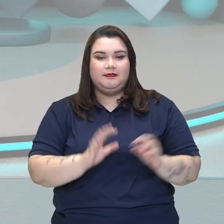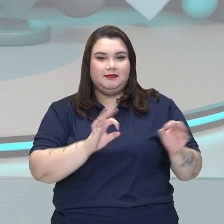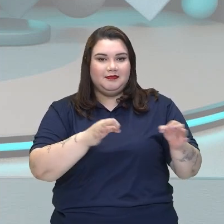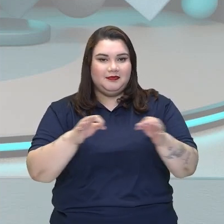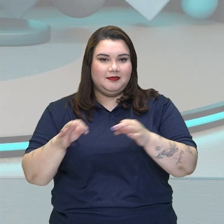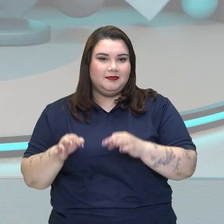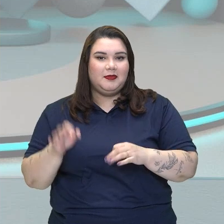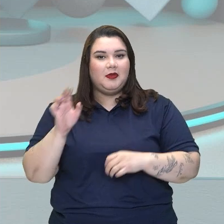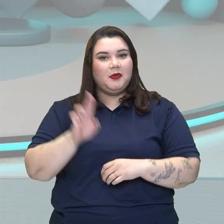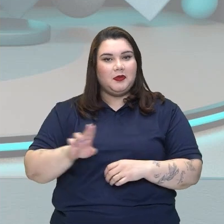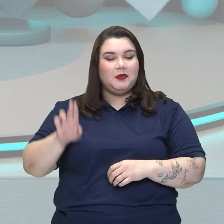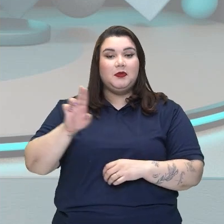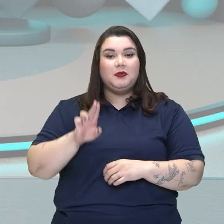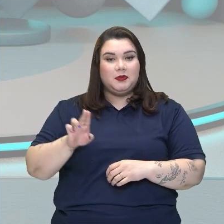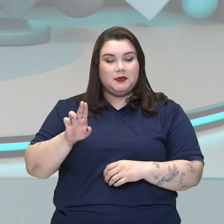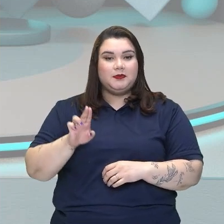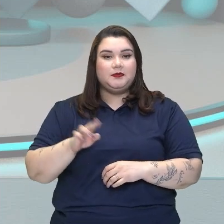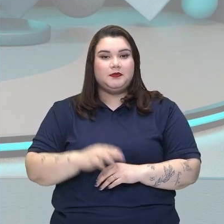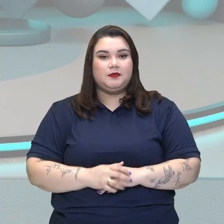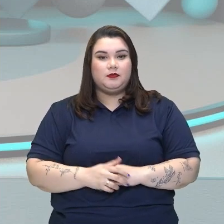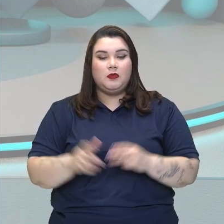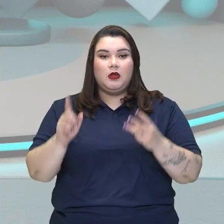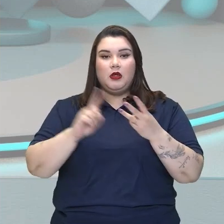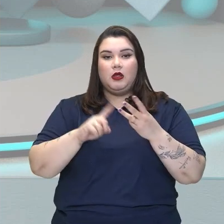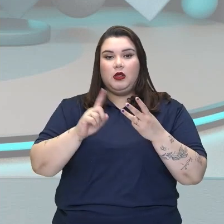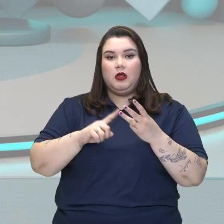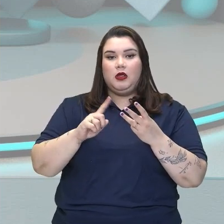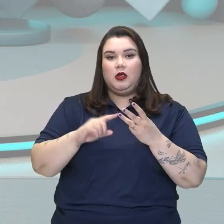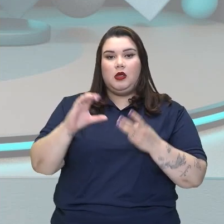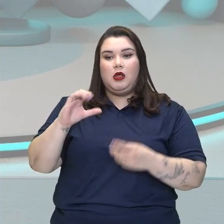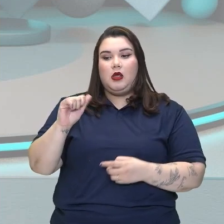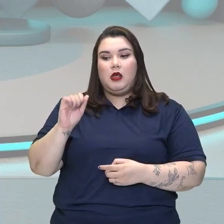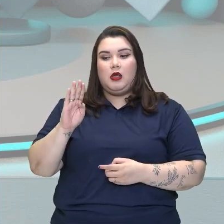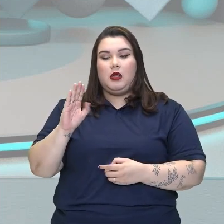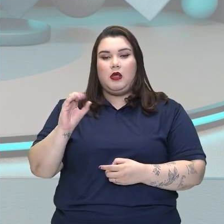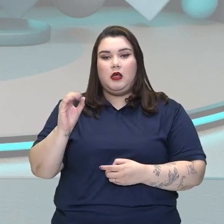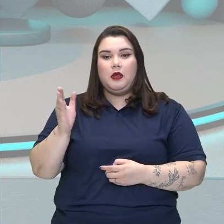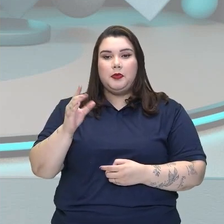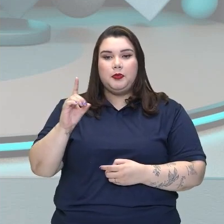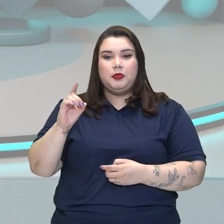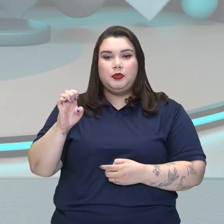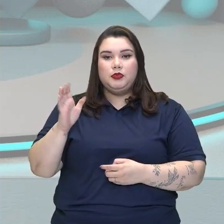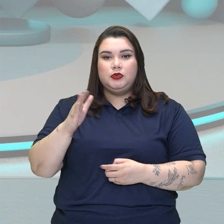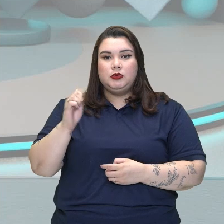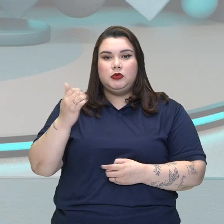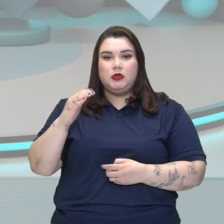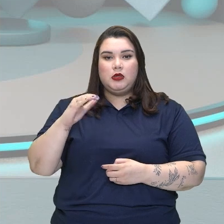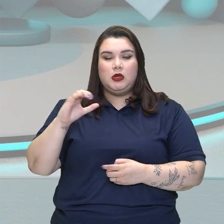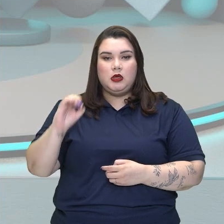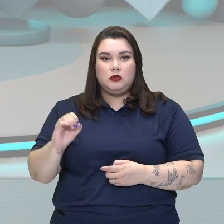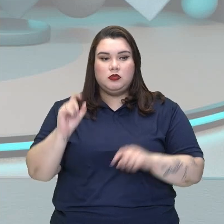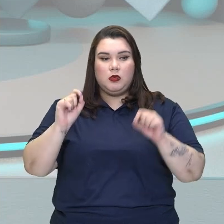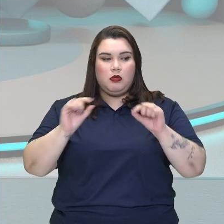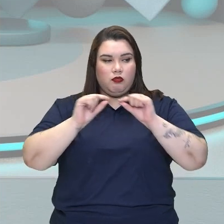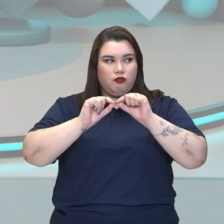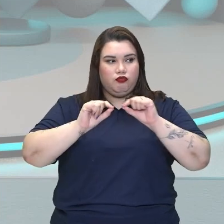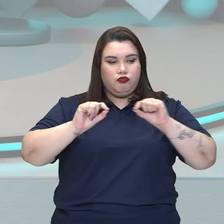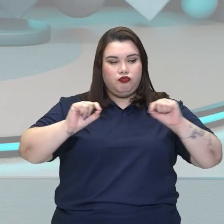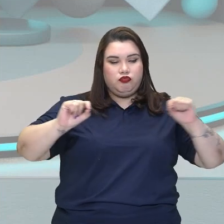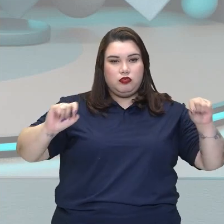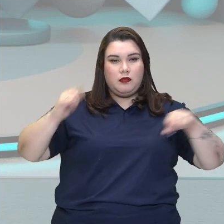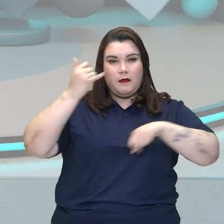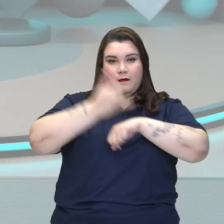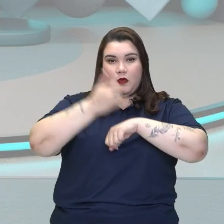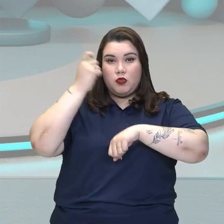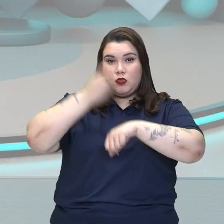muito utilizados. Nós temos cabo de aço também aí, ó, instalados ao longo do percurso para garantir que o